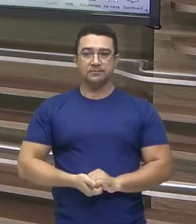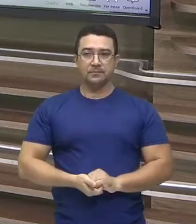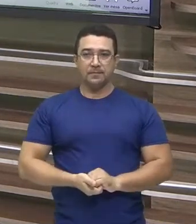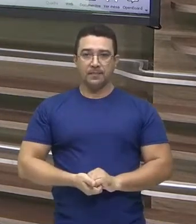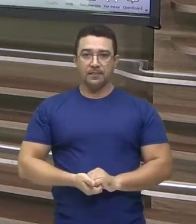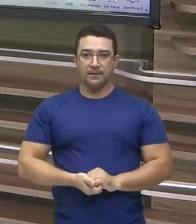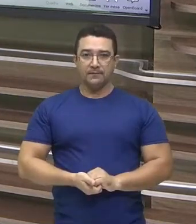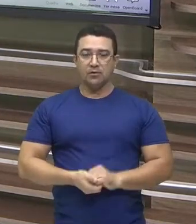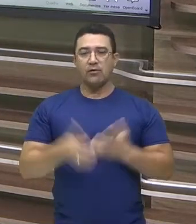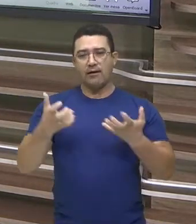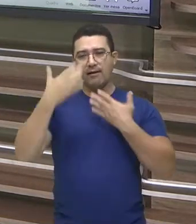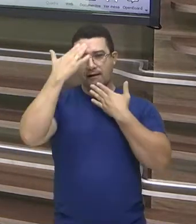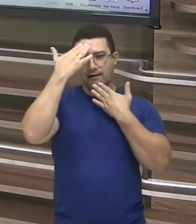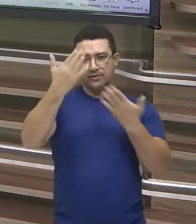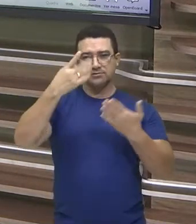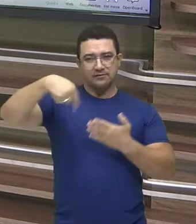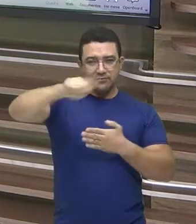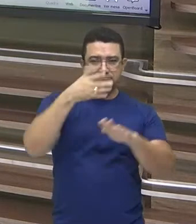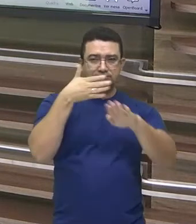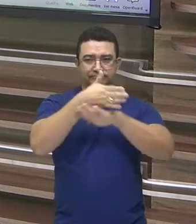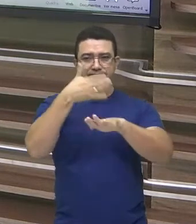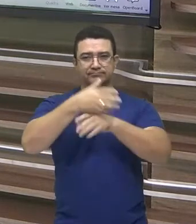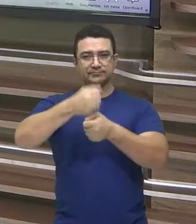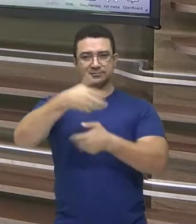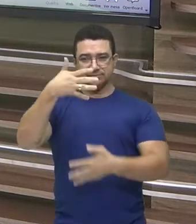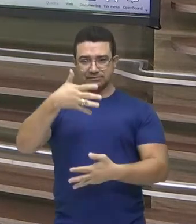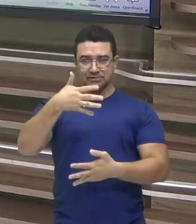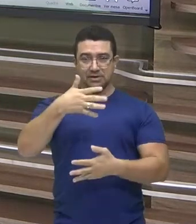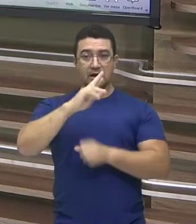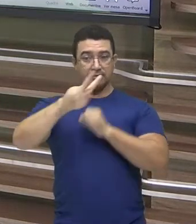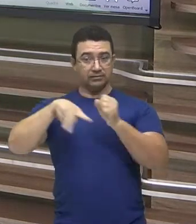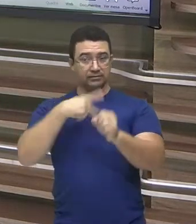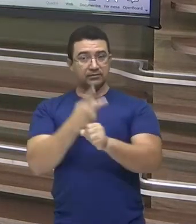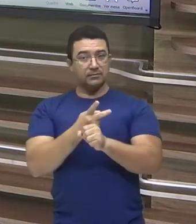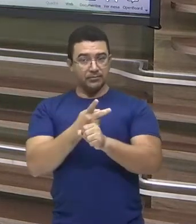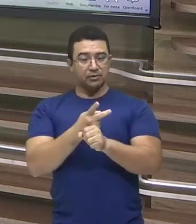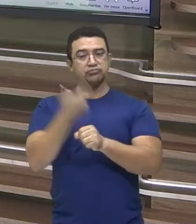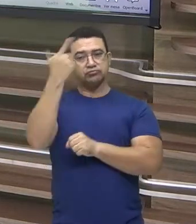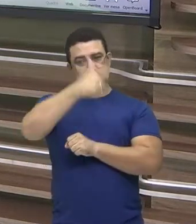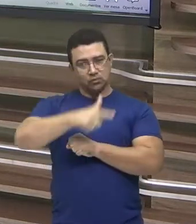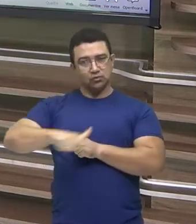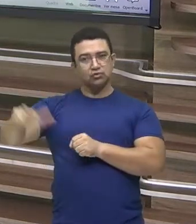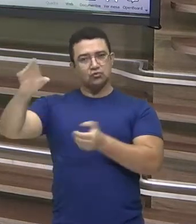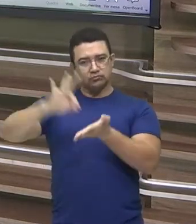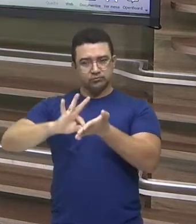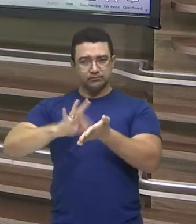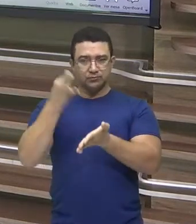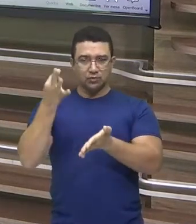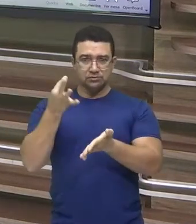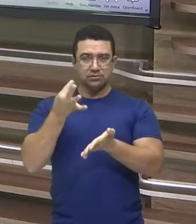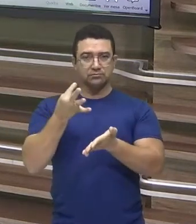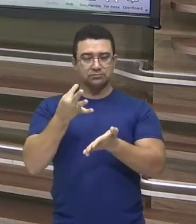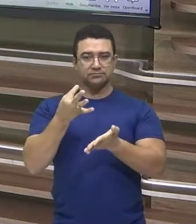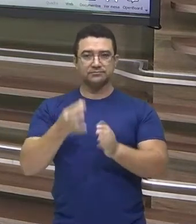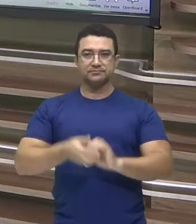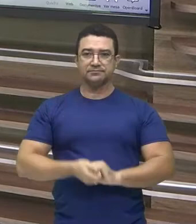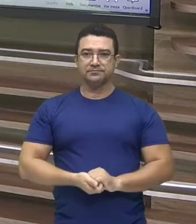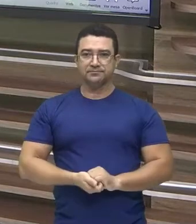aqui, agradecendo a participação de vocês. Daqui a pouco a gente vai continuar a correção. Fiquem na